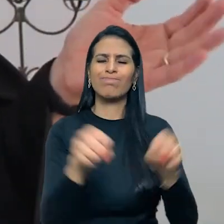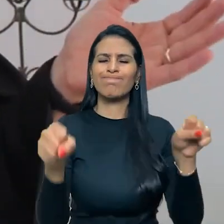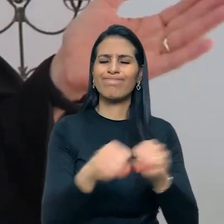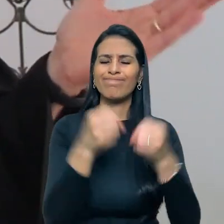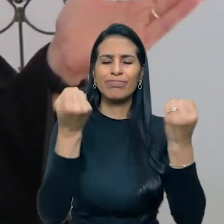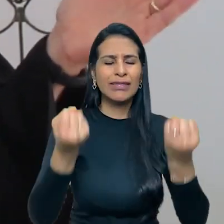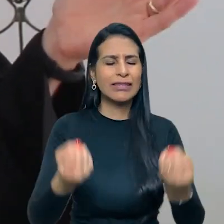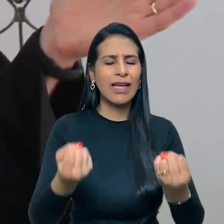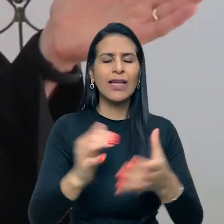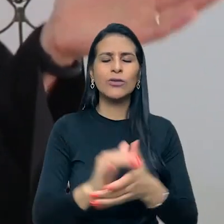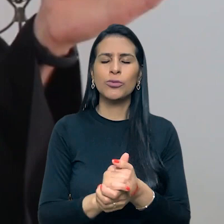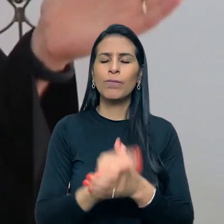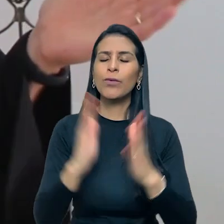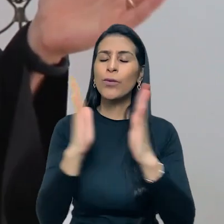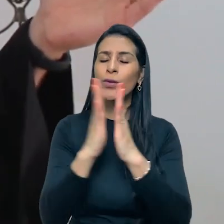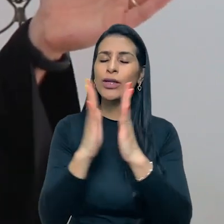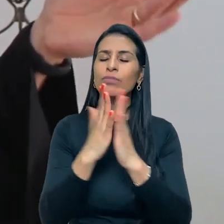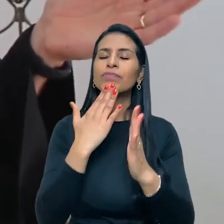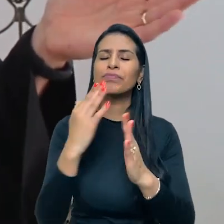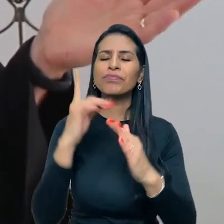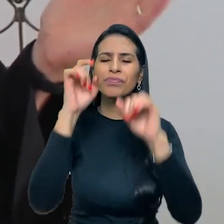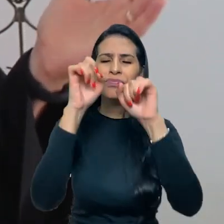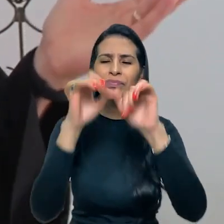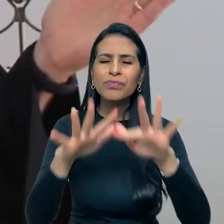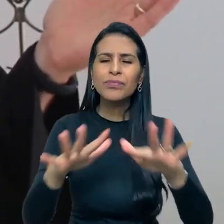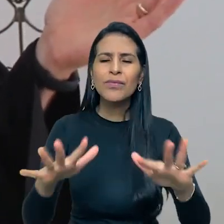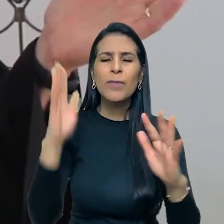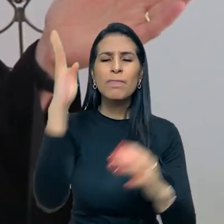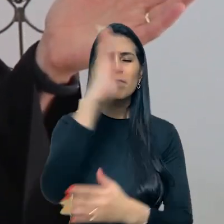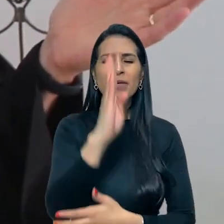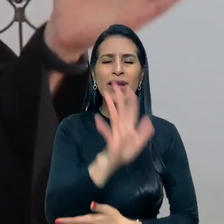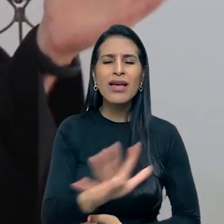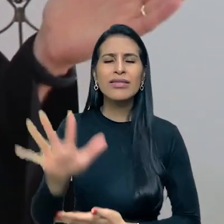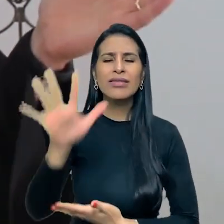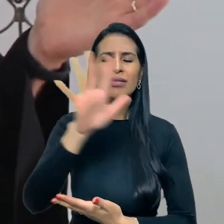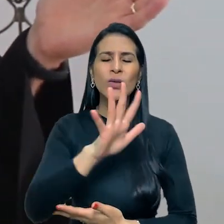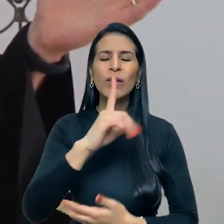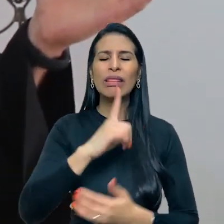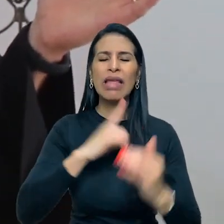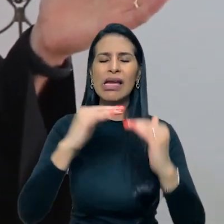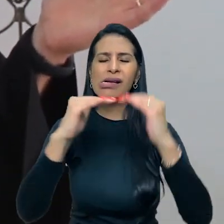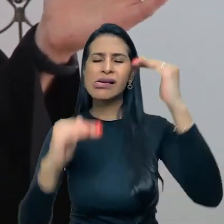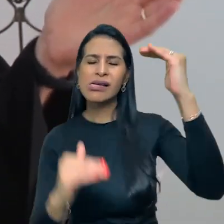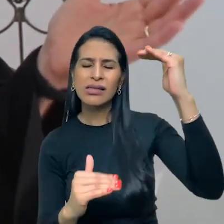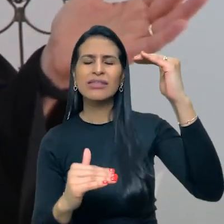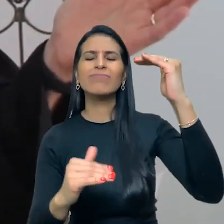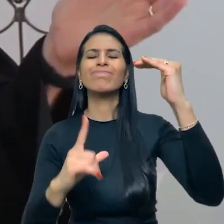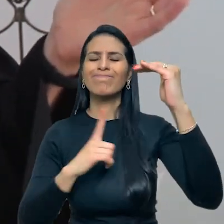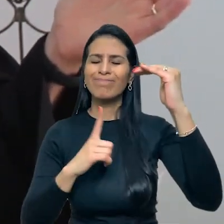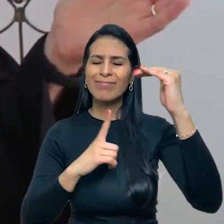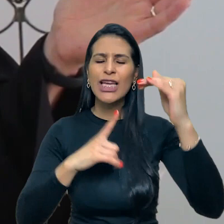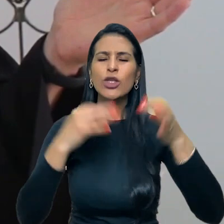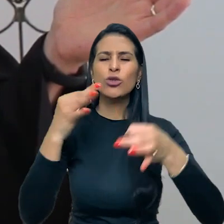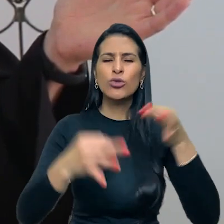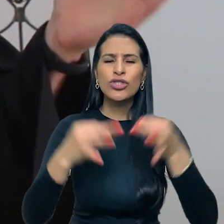Rogamos pelo Brasil, marcado por desigualdades, injustiças e